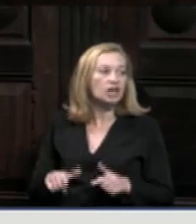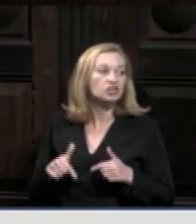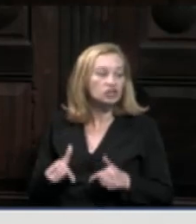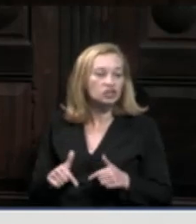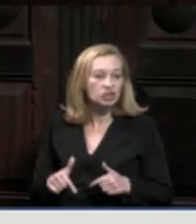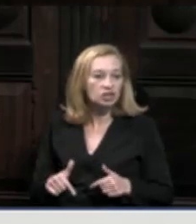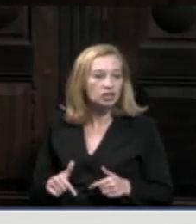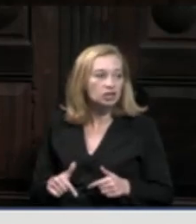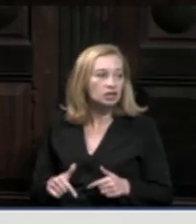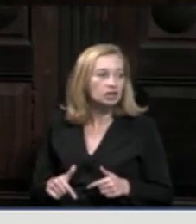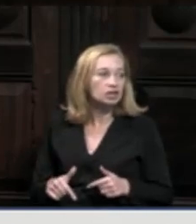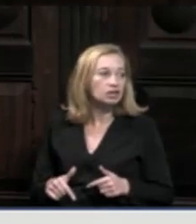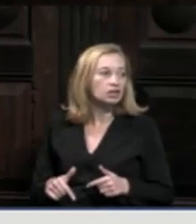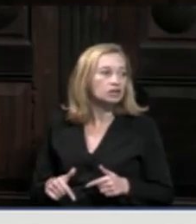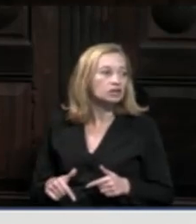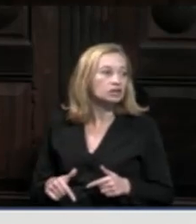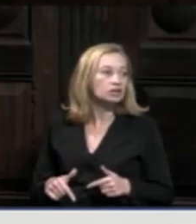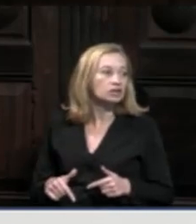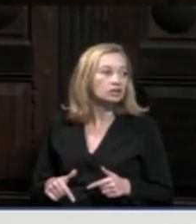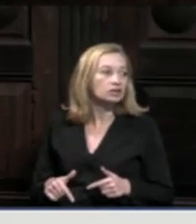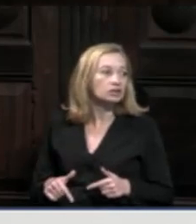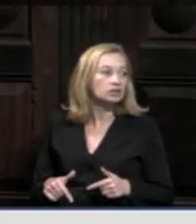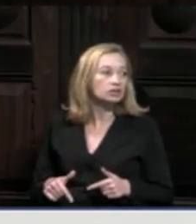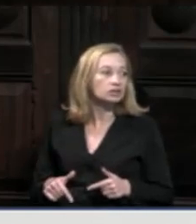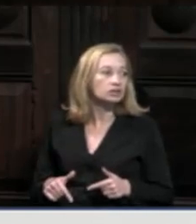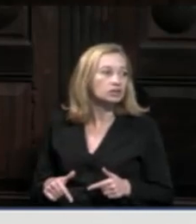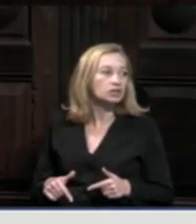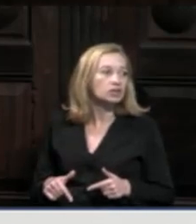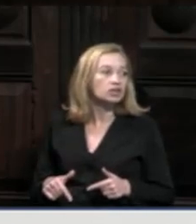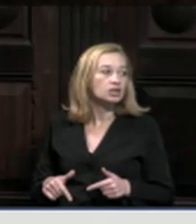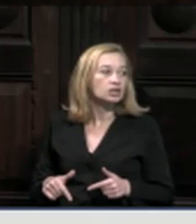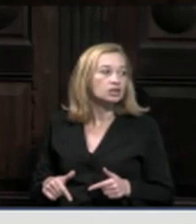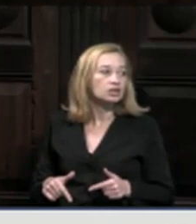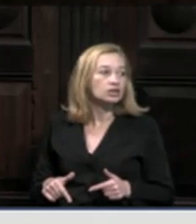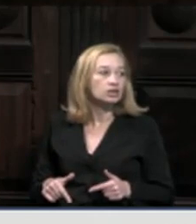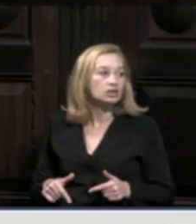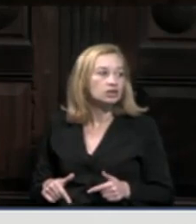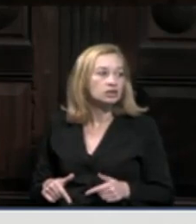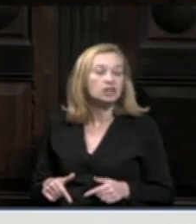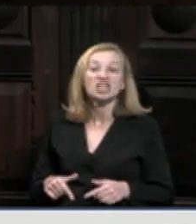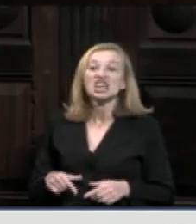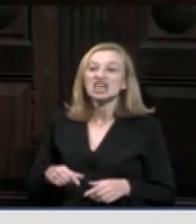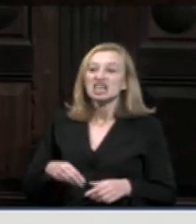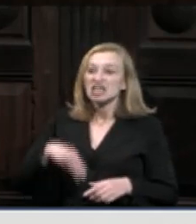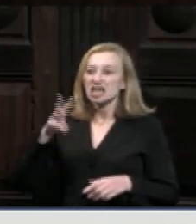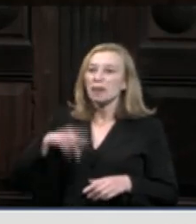atingido, está cometendo um grande engano, total engano.